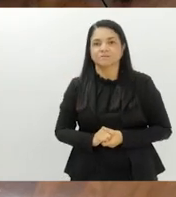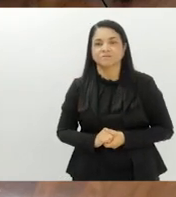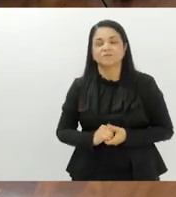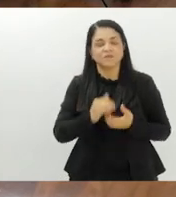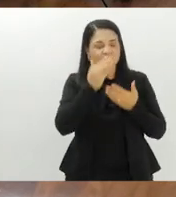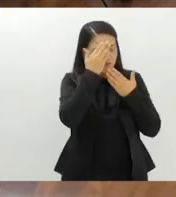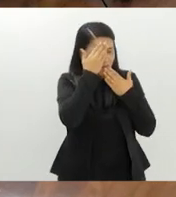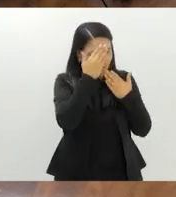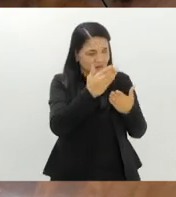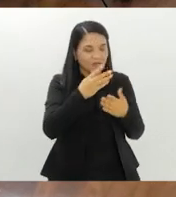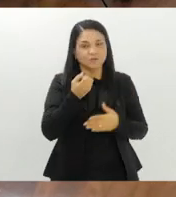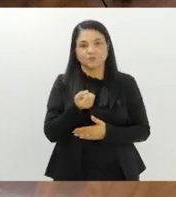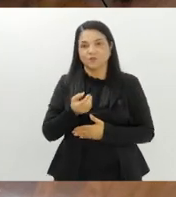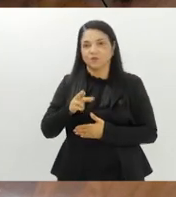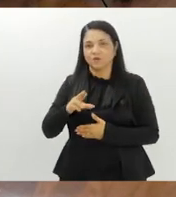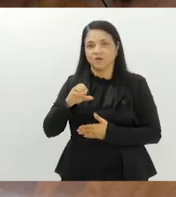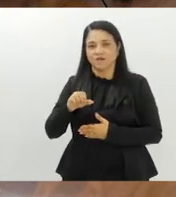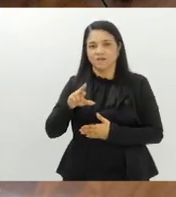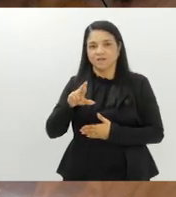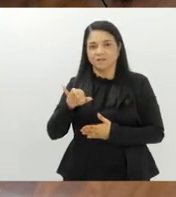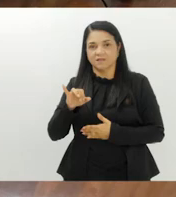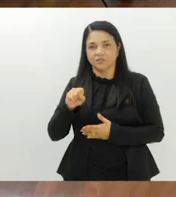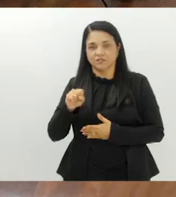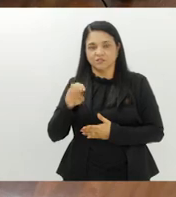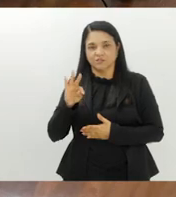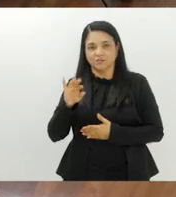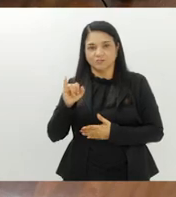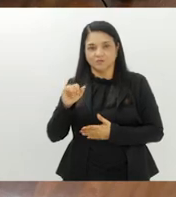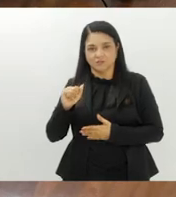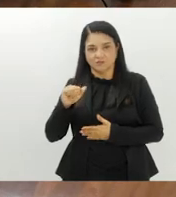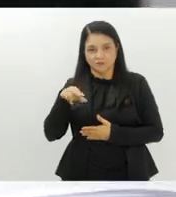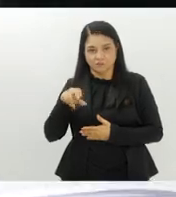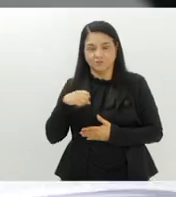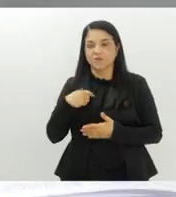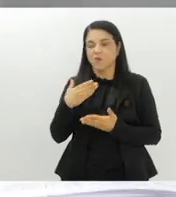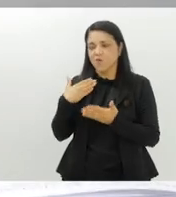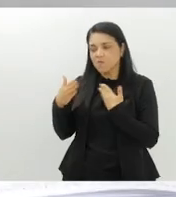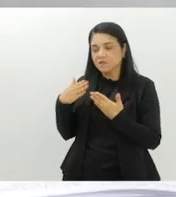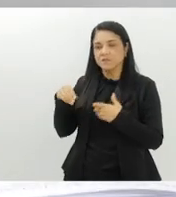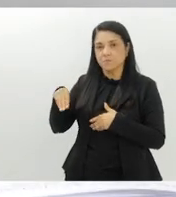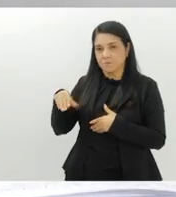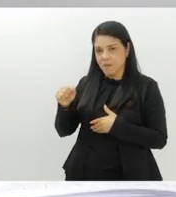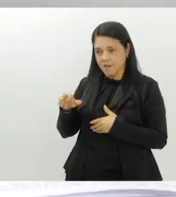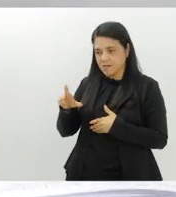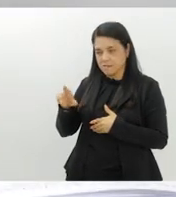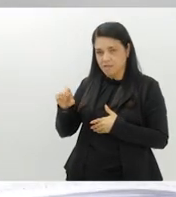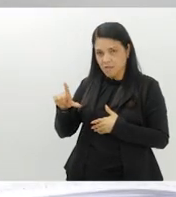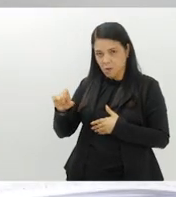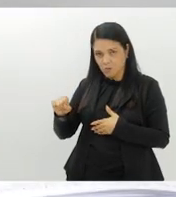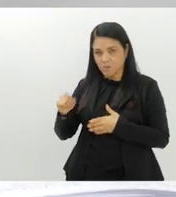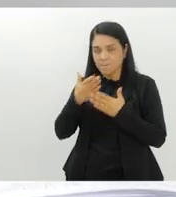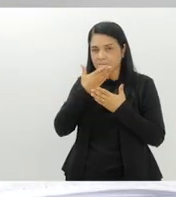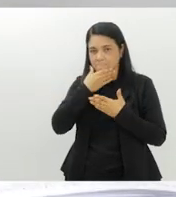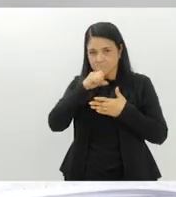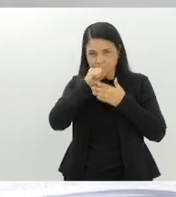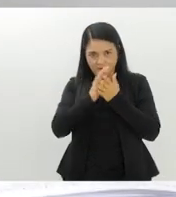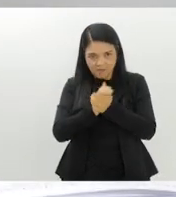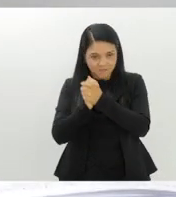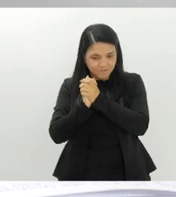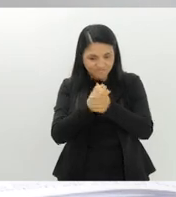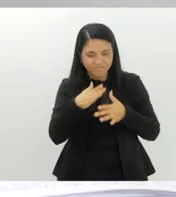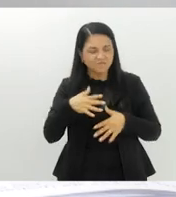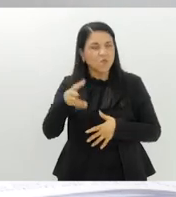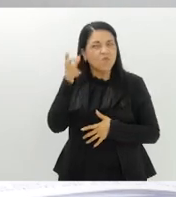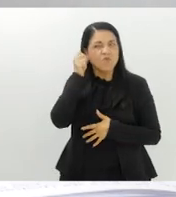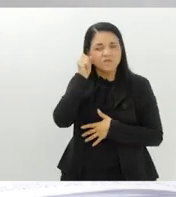Obrigado você, doutor Cristiano. Eu comentava aqui com o pai Marcelo, ouvindo as suas palavras, o que